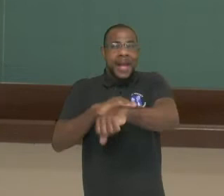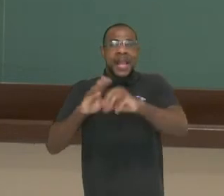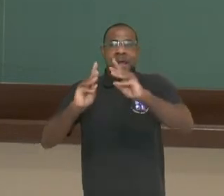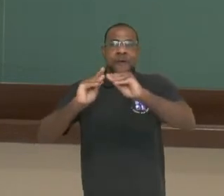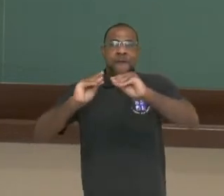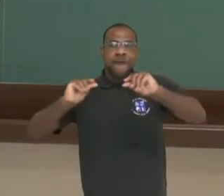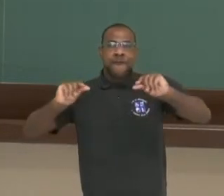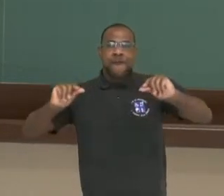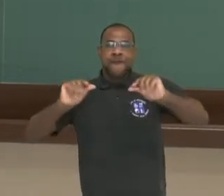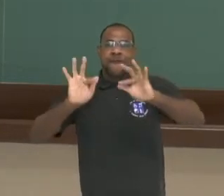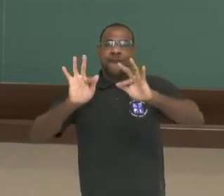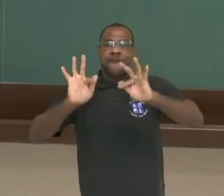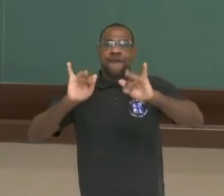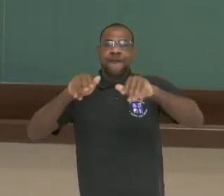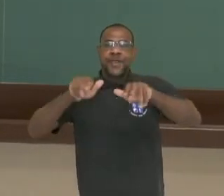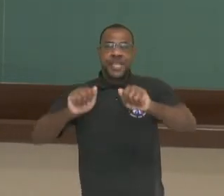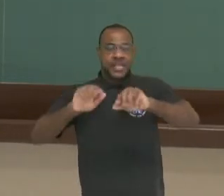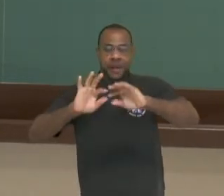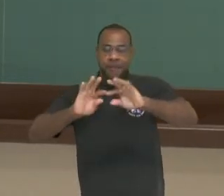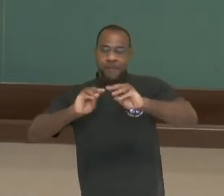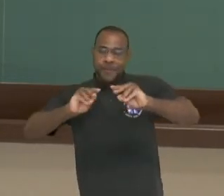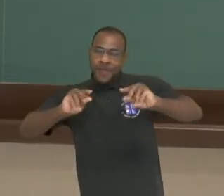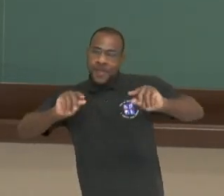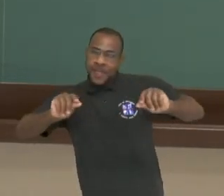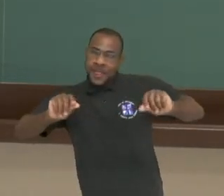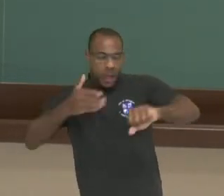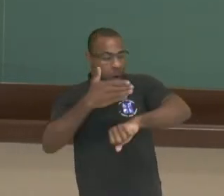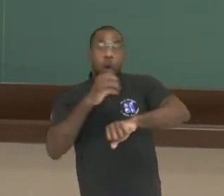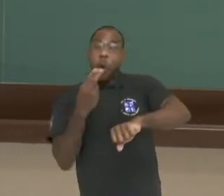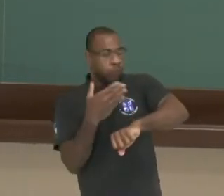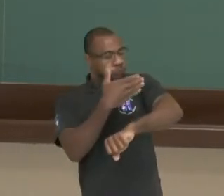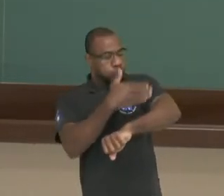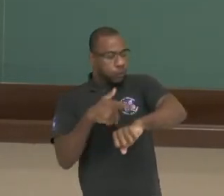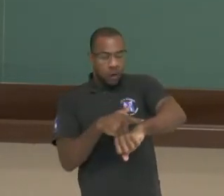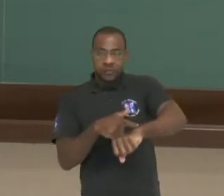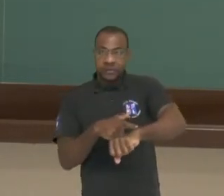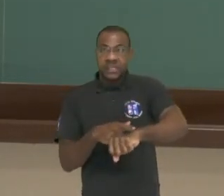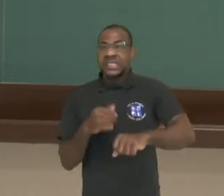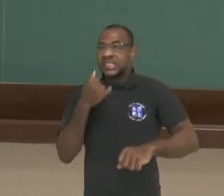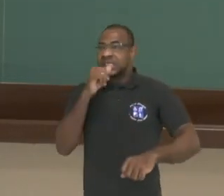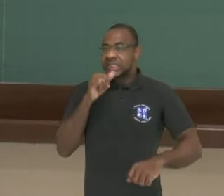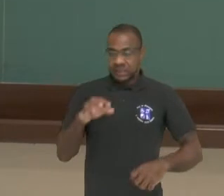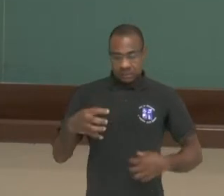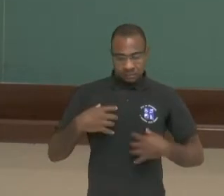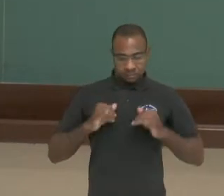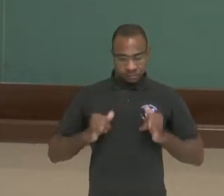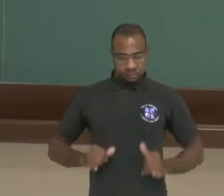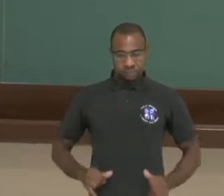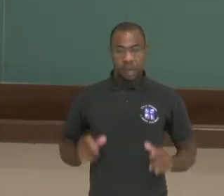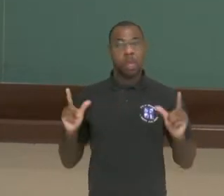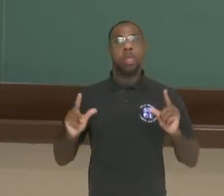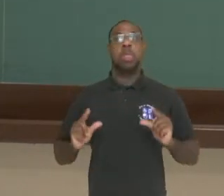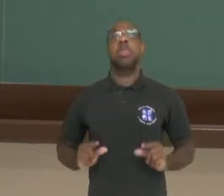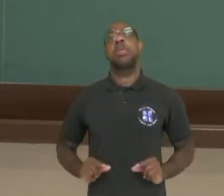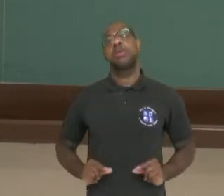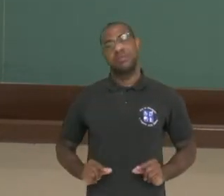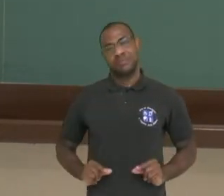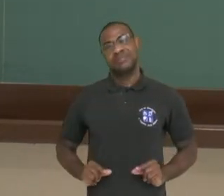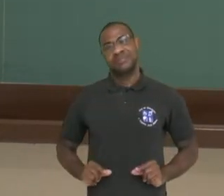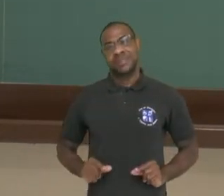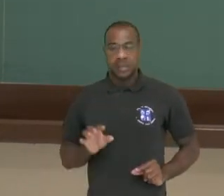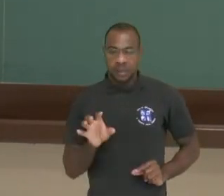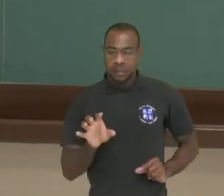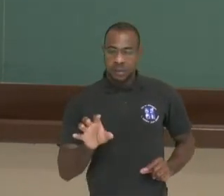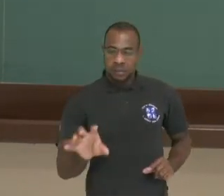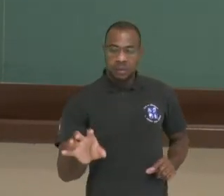sensível, delicada, ou então provocou um corte, a resistência elétrica do teu corpo já está baixa. Tocou